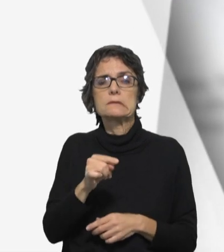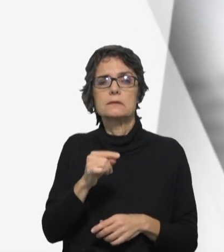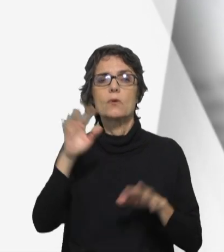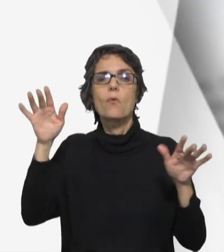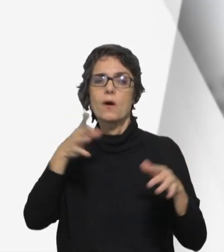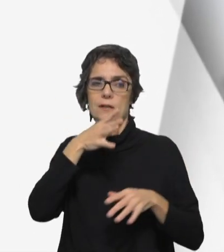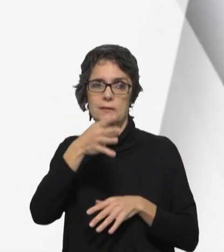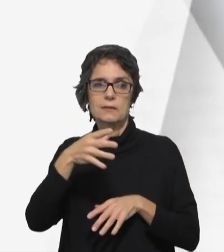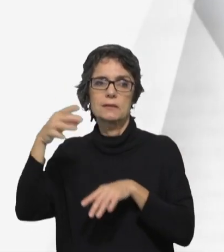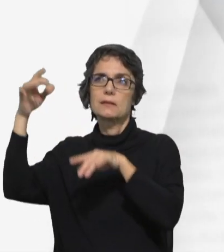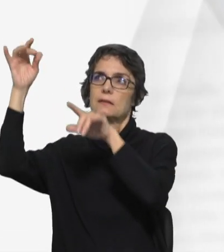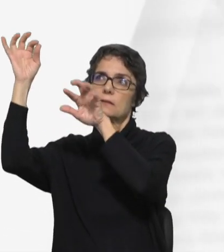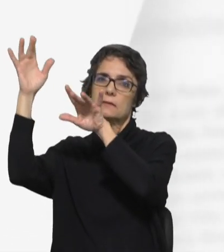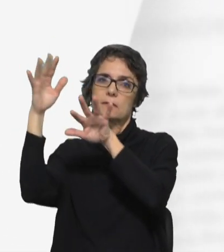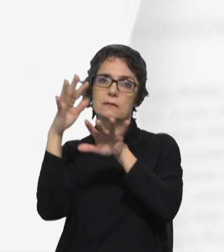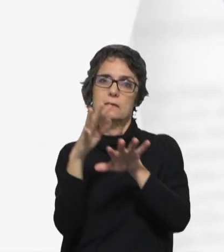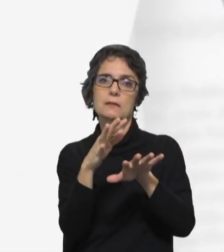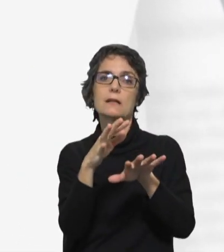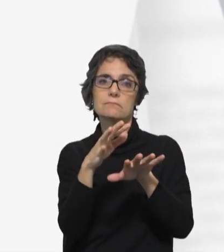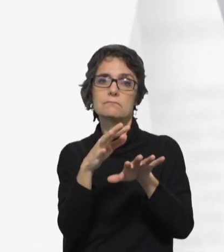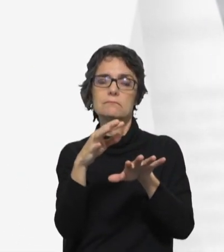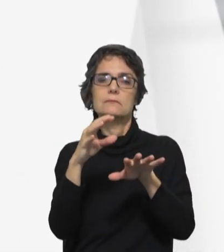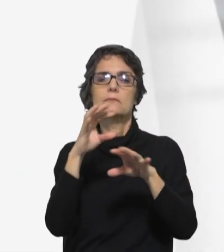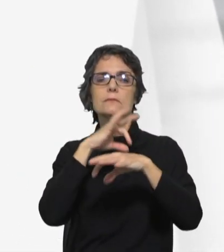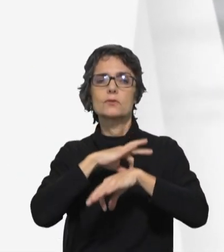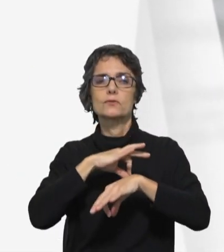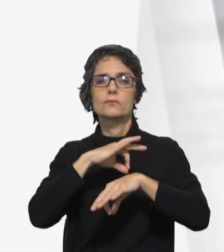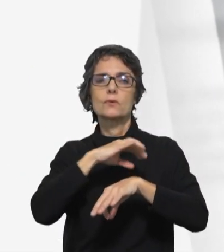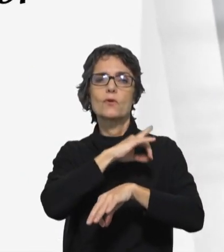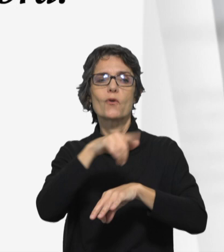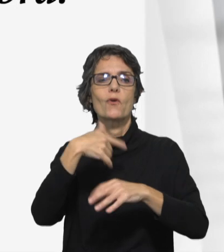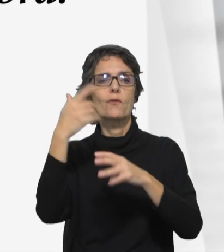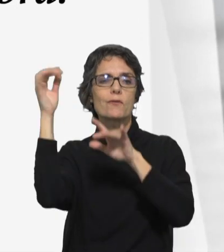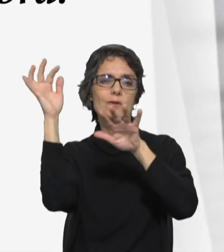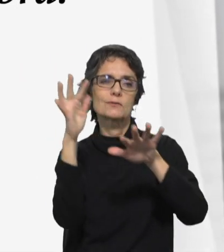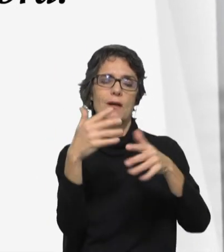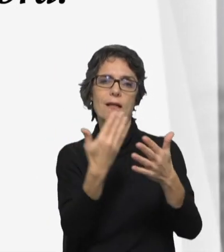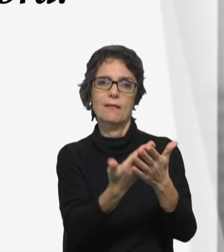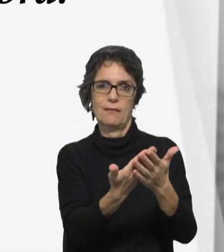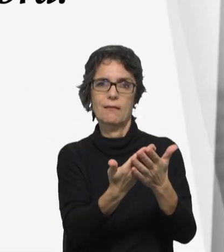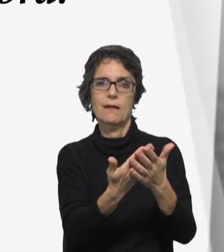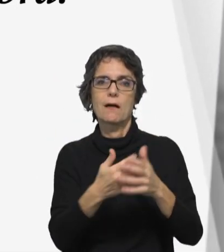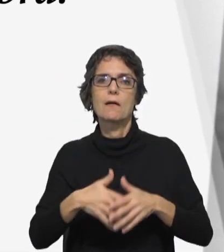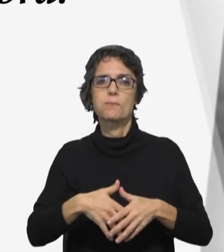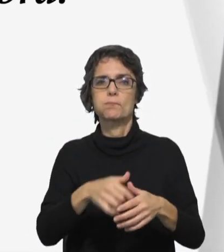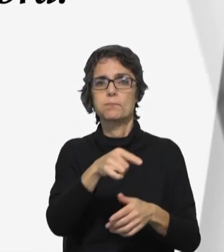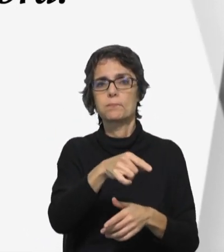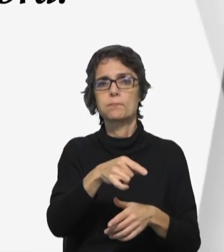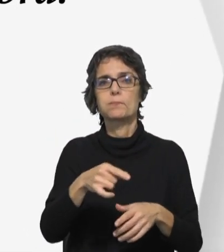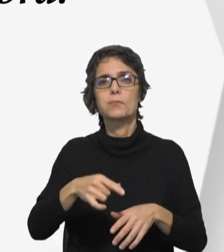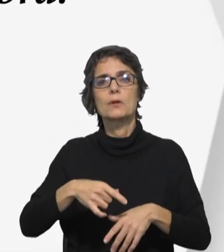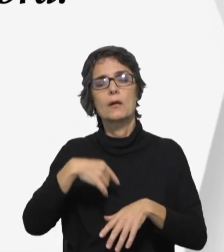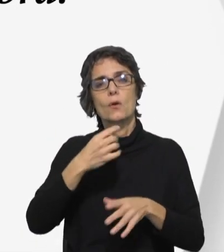O Espírito Santo virá sobre ti e a força do Altíssimo te cobrirá com a sua sombra. Por isso o santo que vai